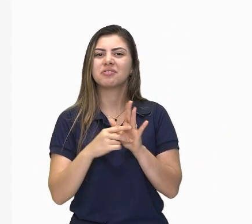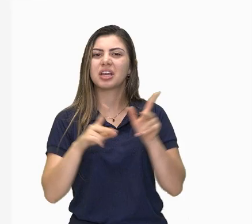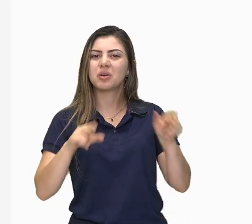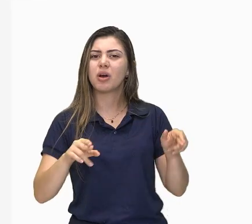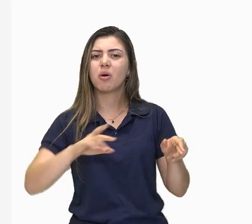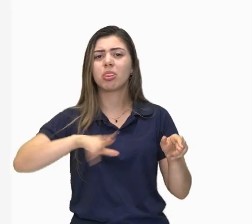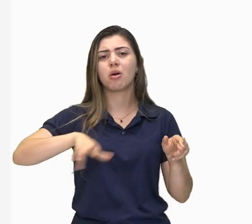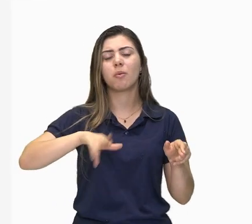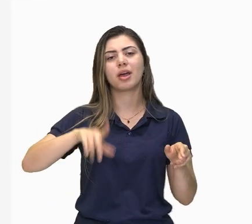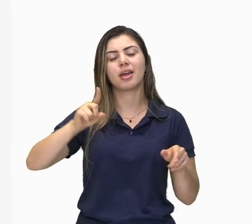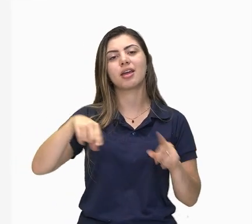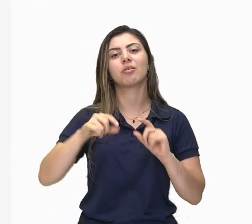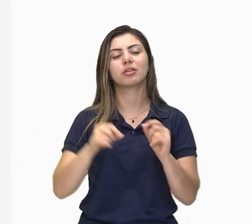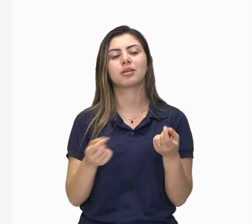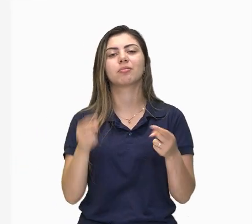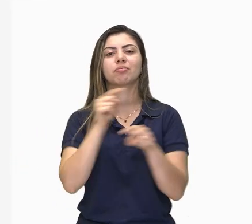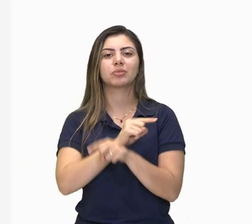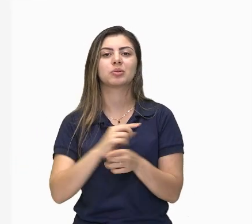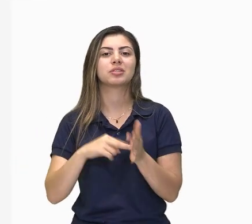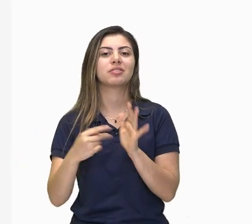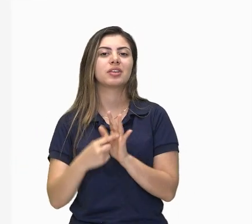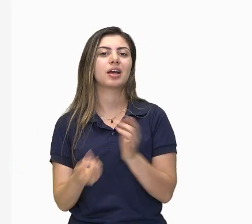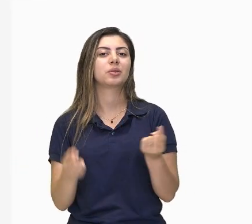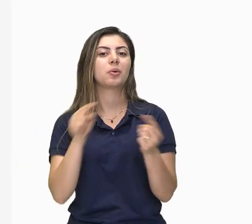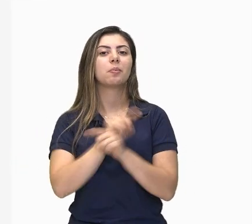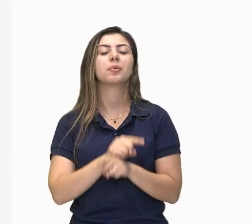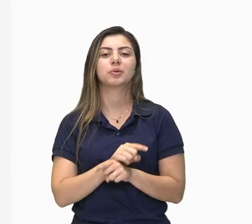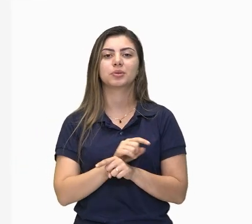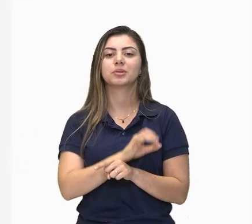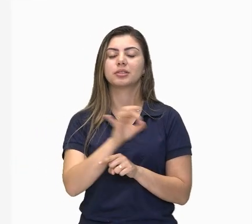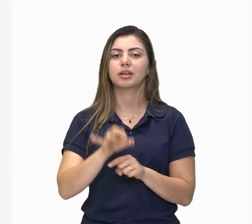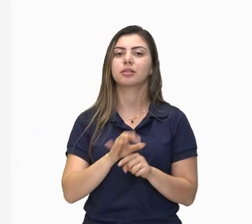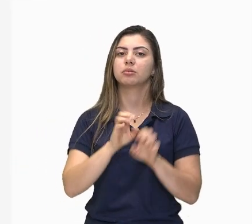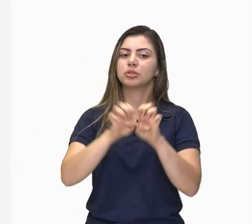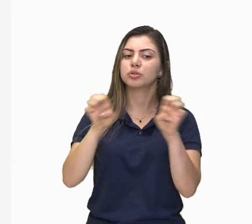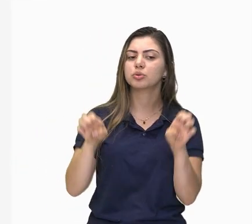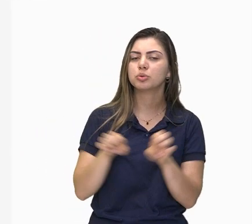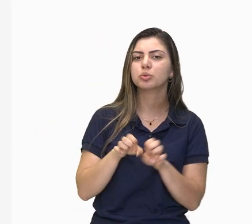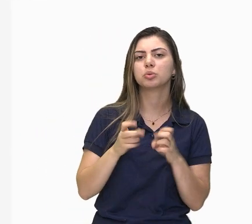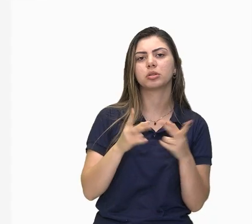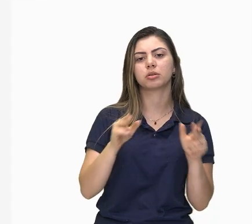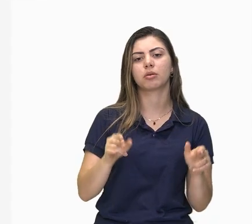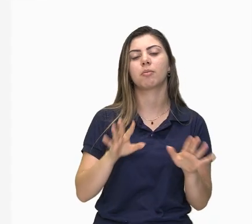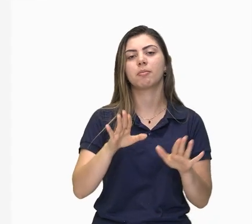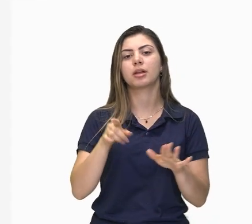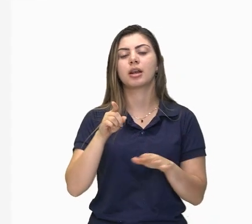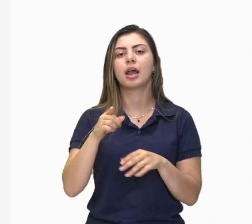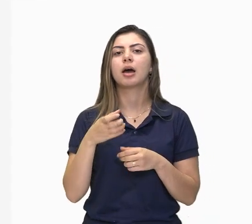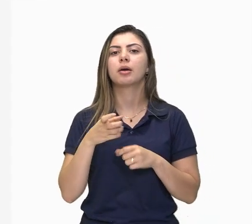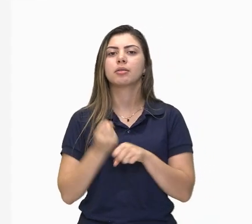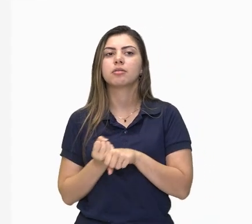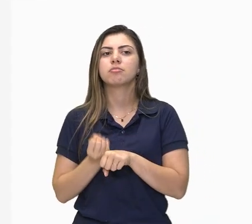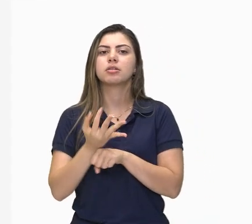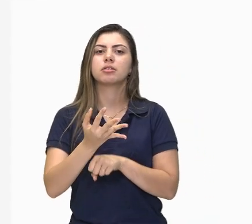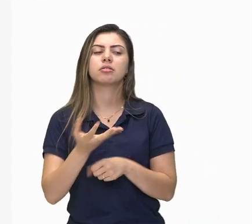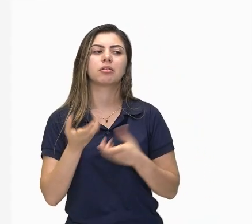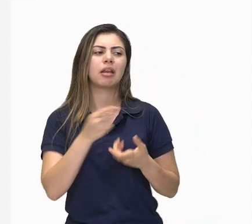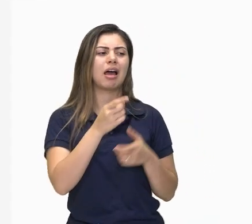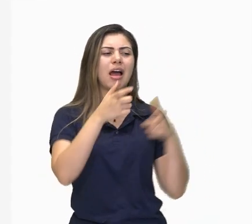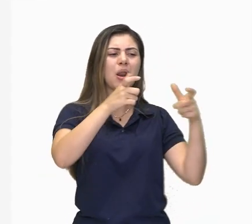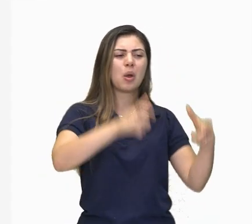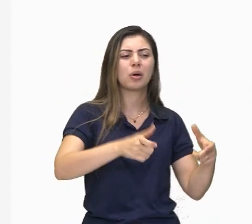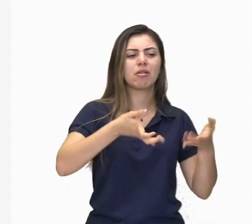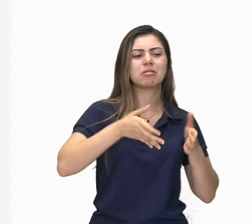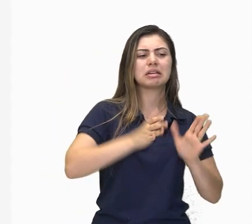da paródia é desconstruir o sentido do texto original. Já que o eu lírico quer distância da terra